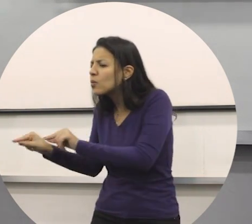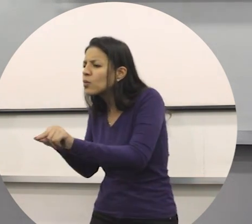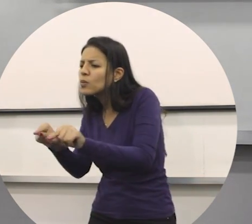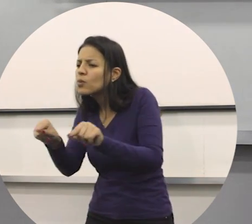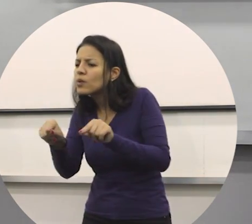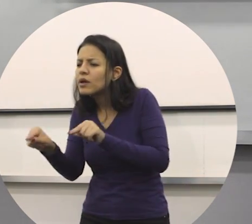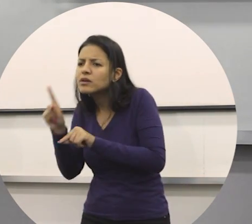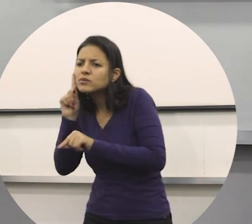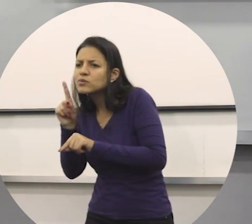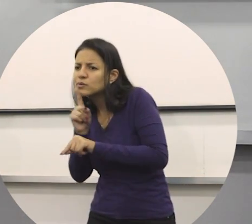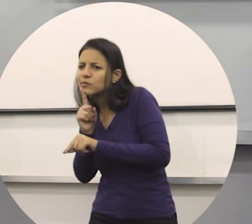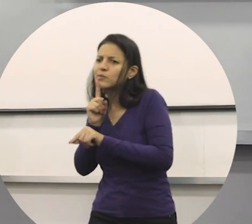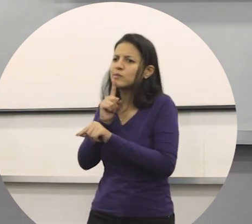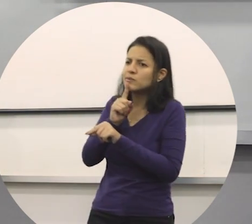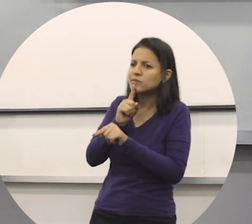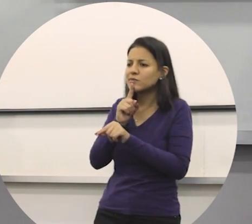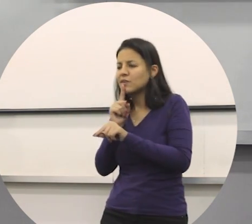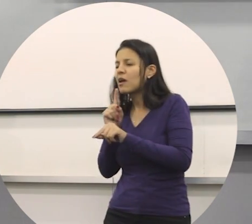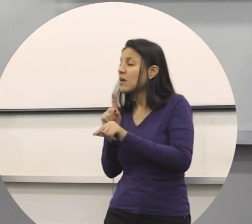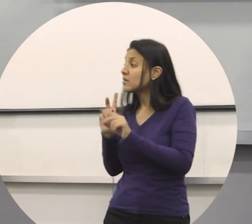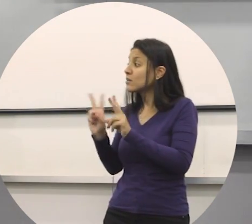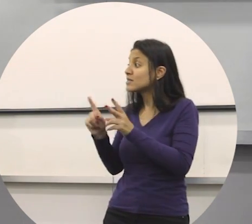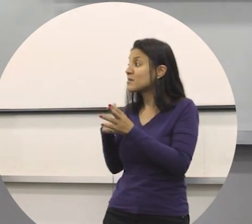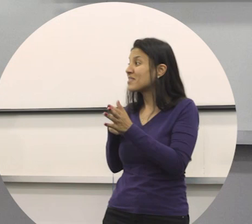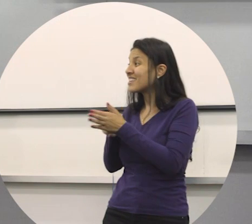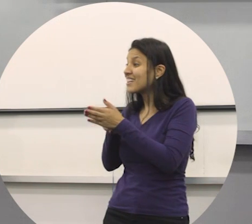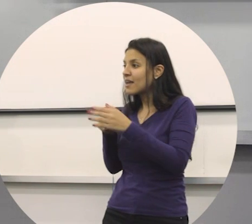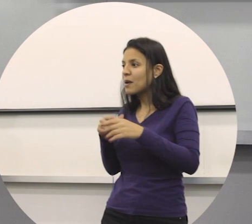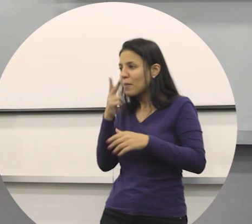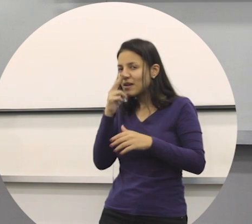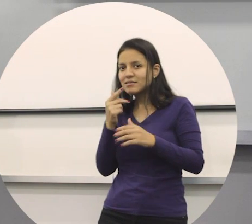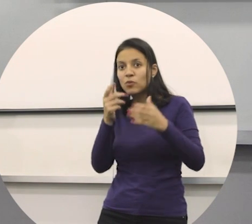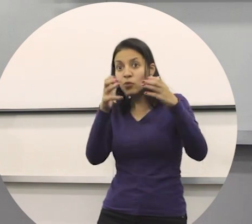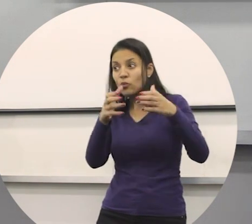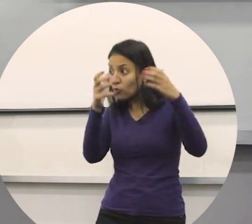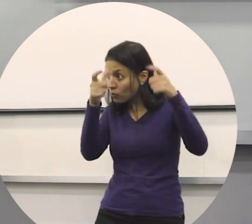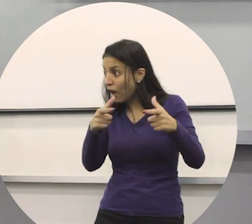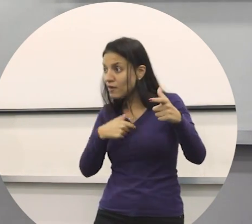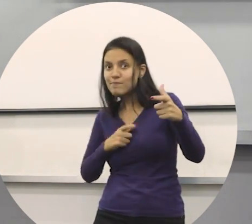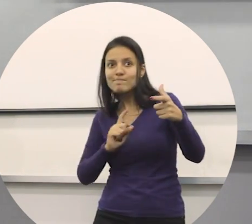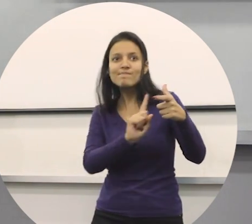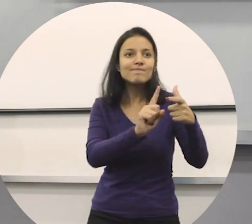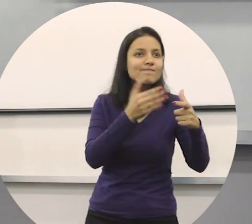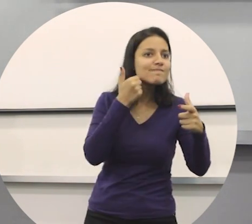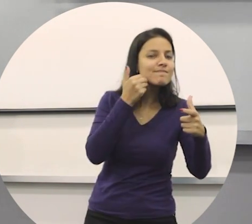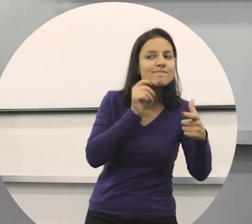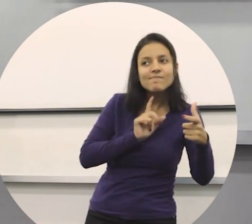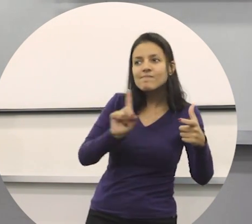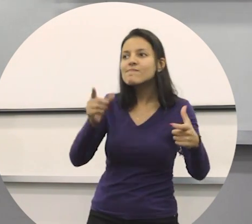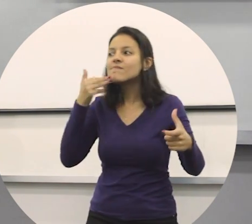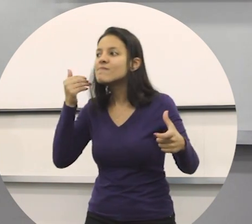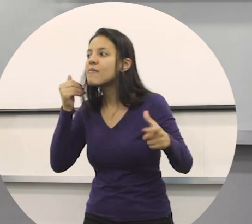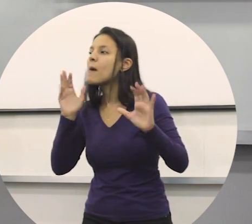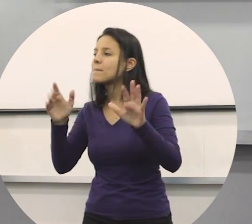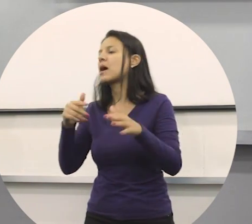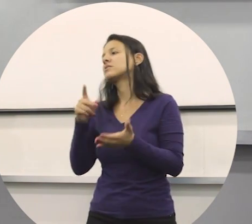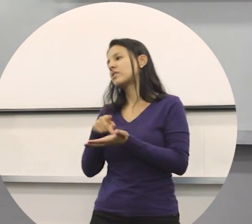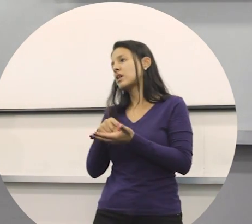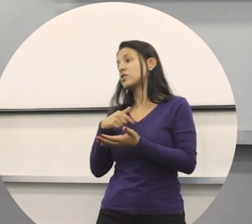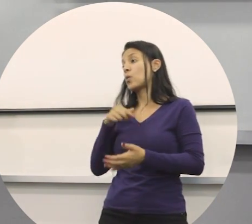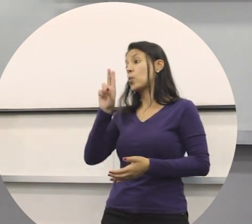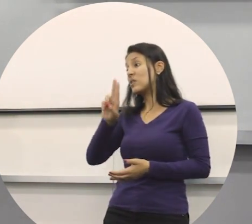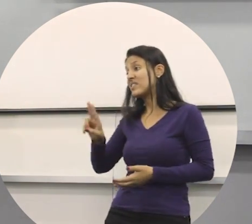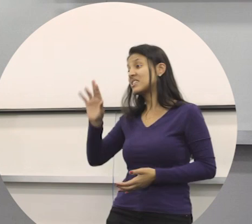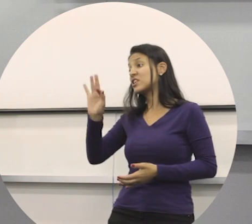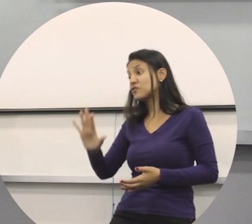questões, né, sobre surdez. Então eu estou sempre metida em algum lugar com ele. Sabe, mas na verdade eu trabalho na Universidade Federal de Pelotas